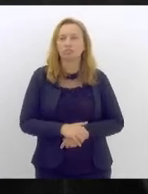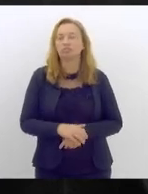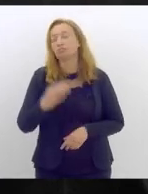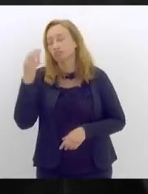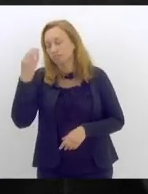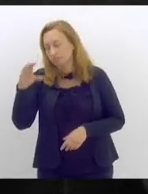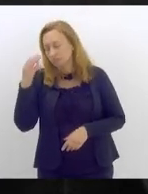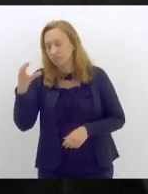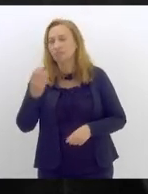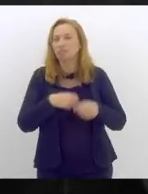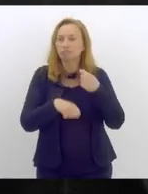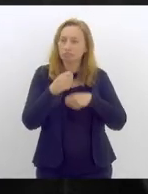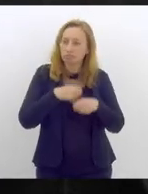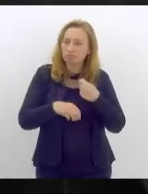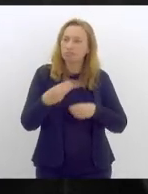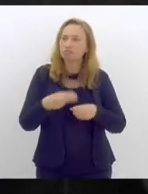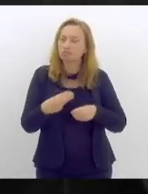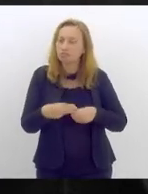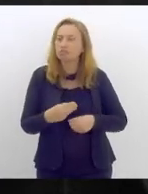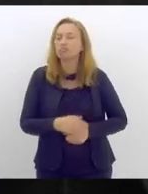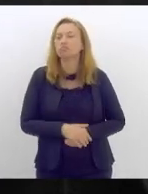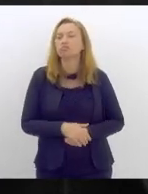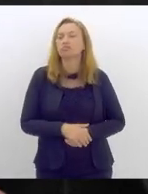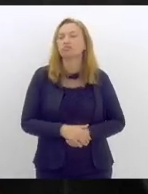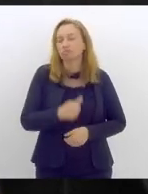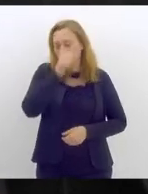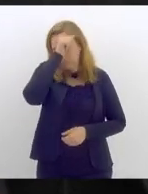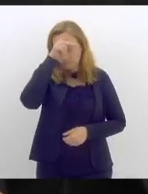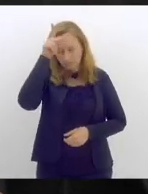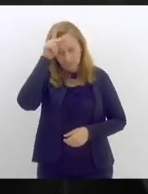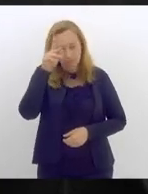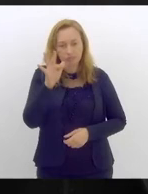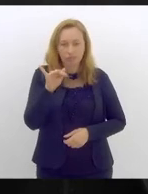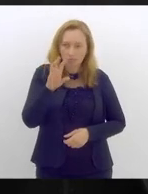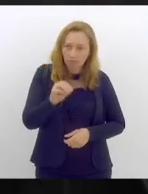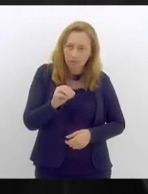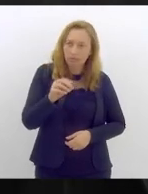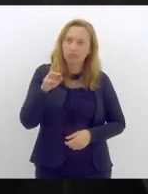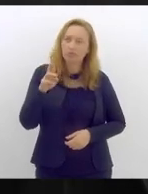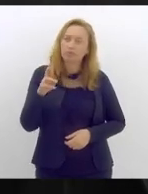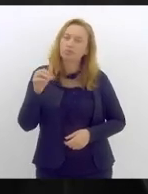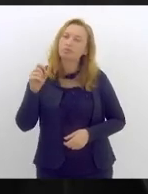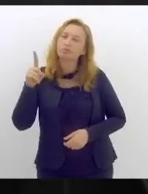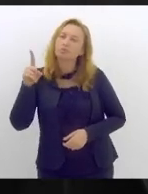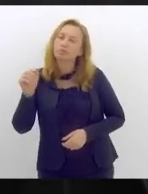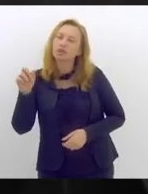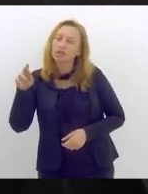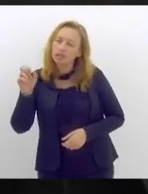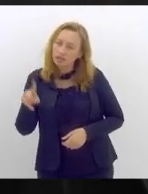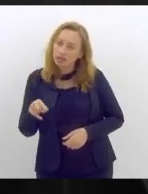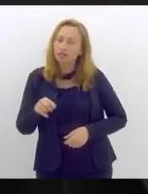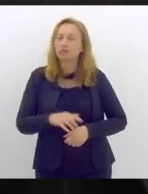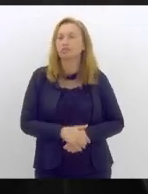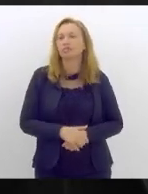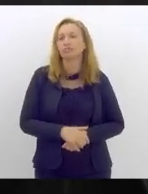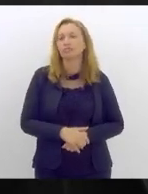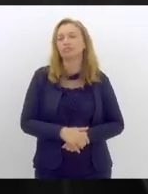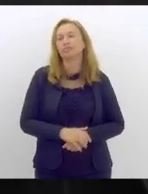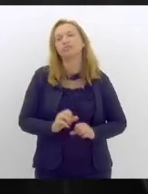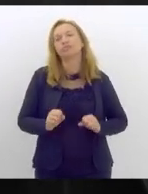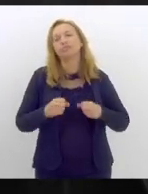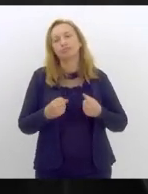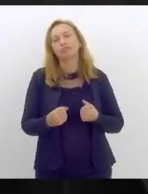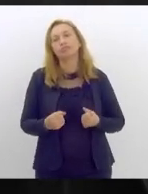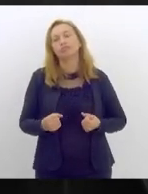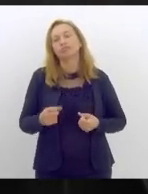suas administrações municipais ao prefeito axa de Niterói o prefeito Fabiano de Maricá mas para além para muito além da defesa dos